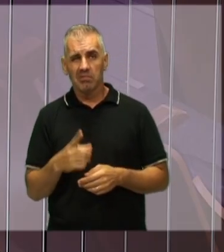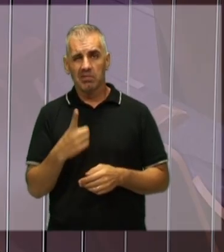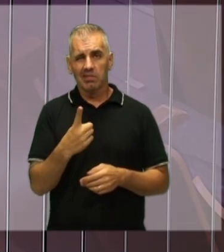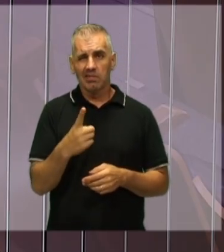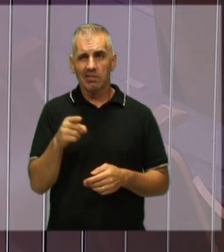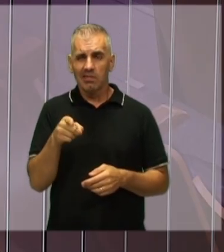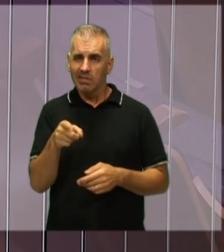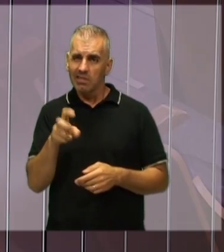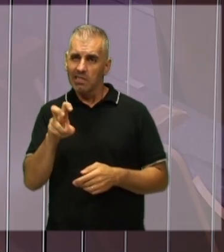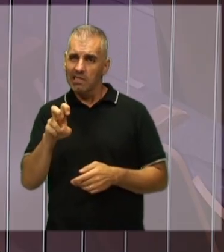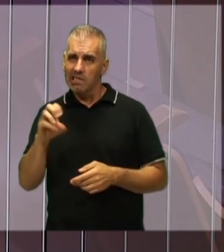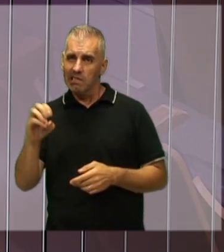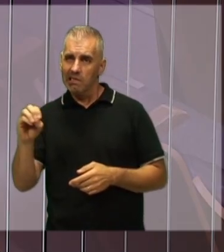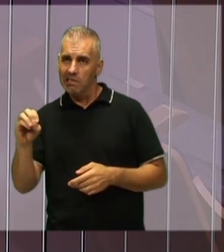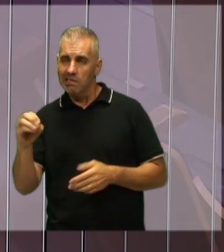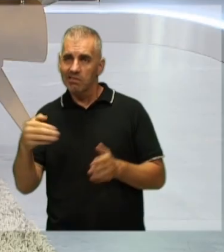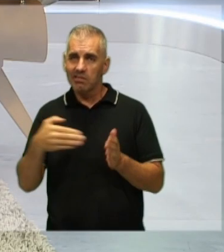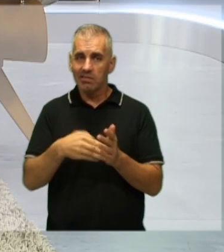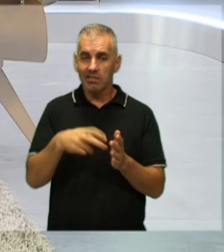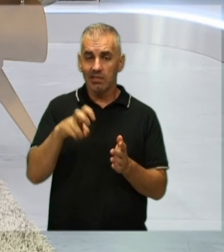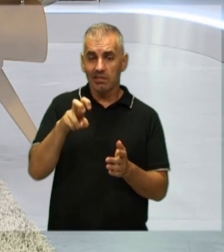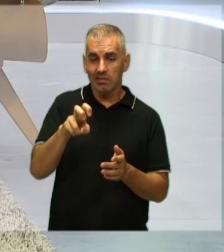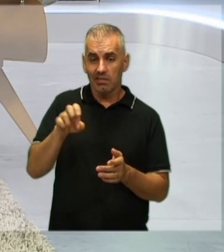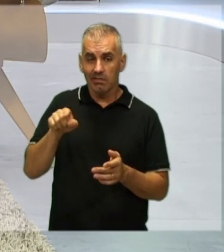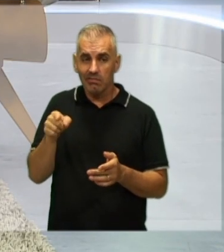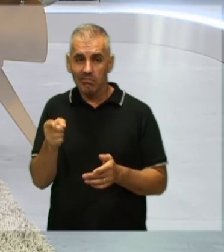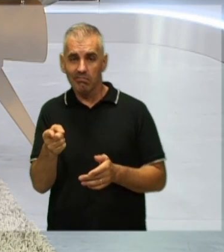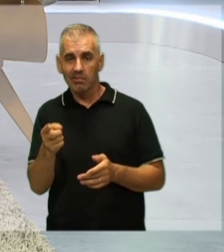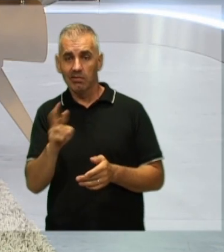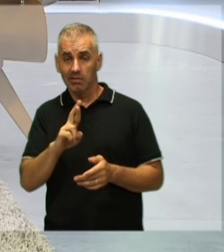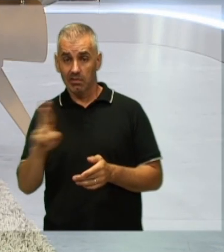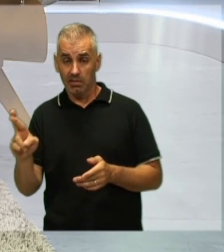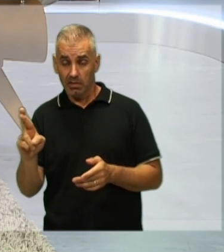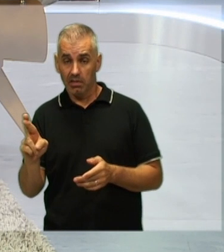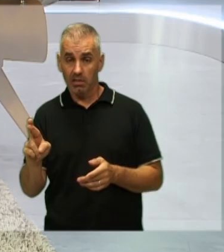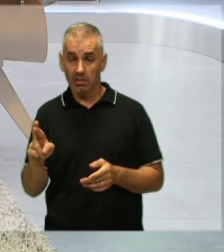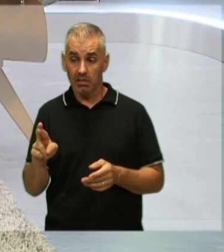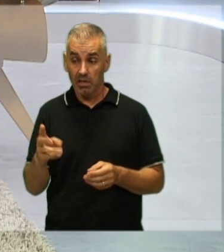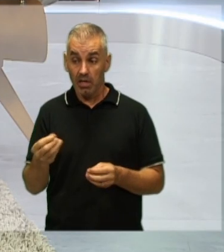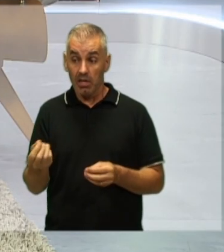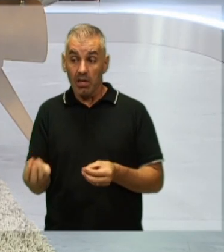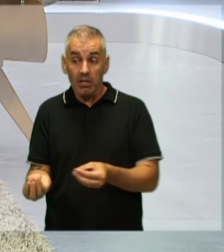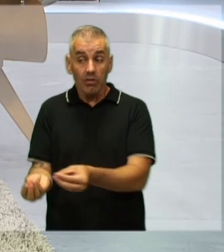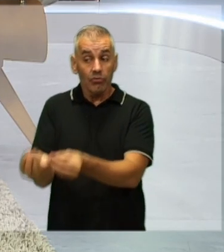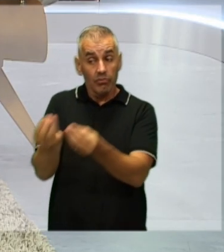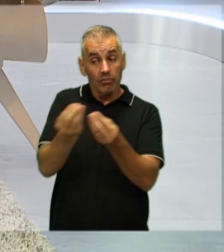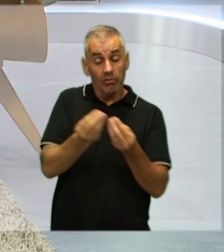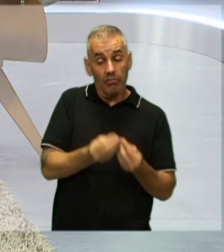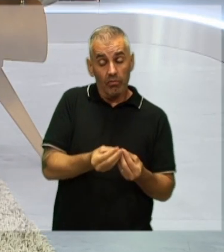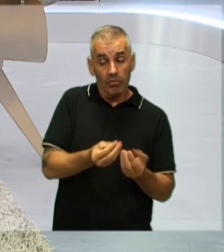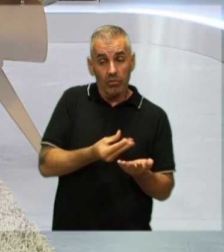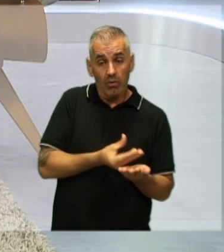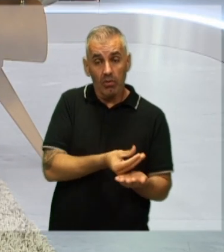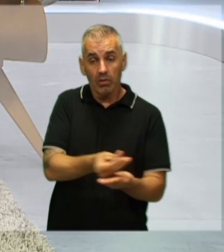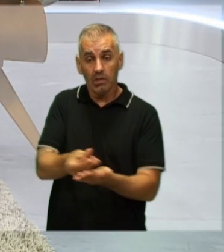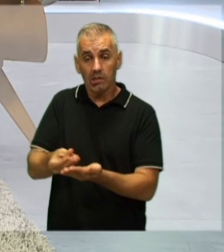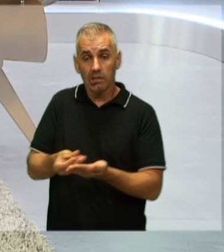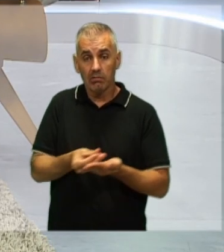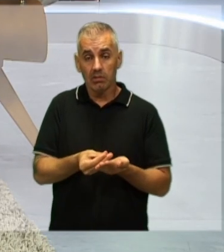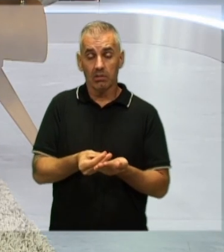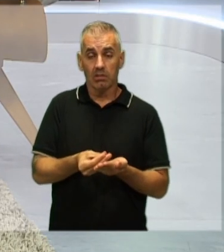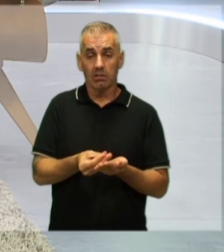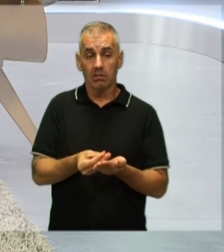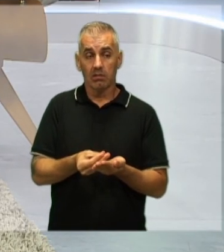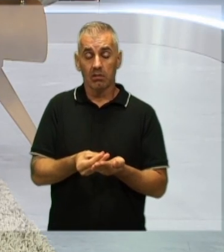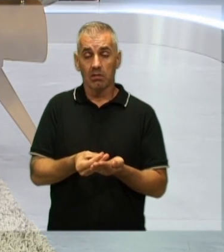mais de R$5.000. Uma multa salgada. Né? E tem que devolver ainda a captação. A pessoa foi lá,